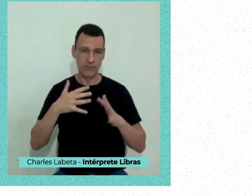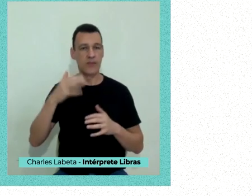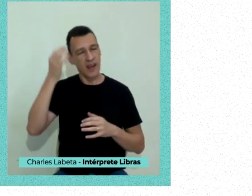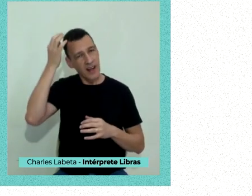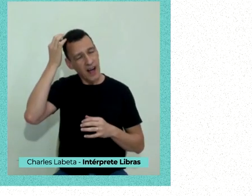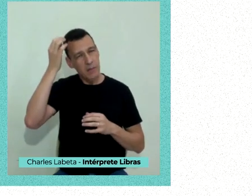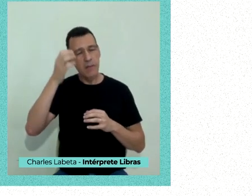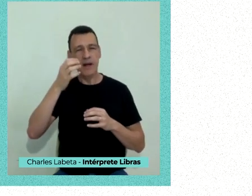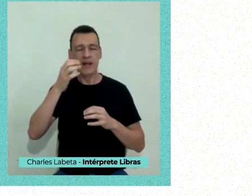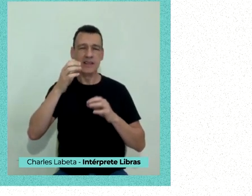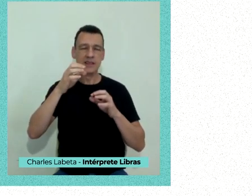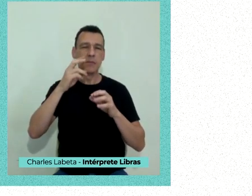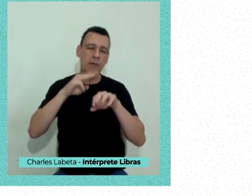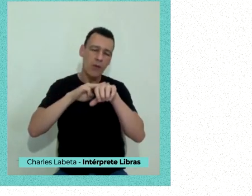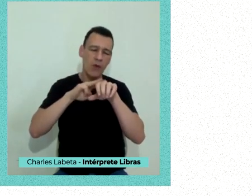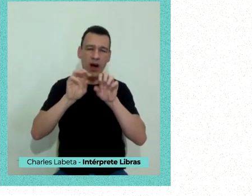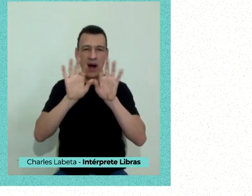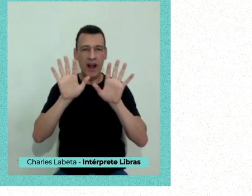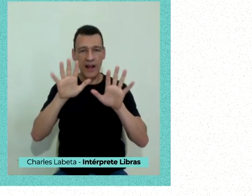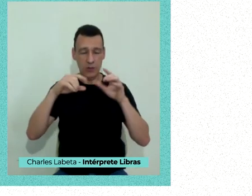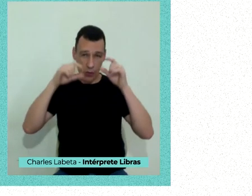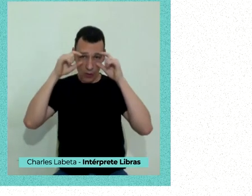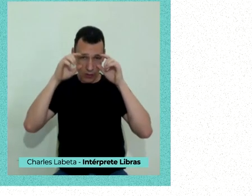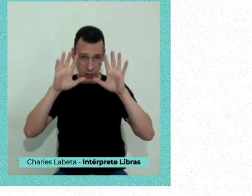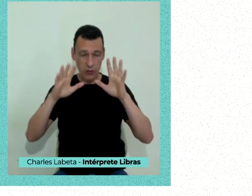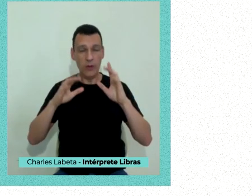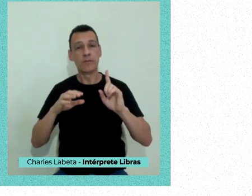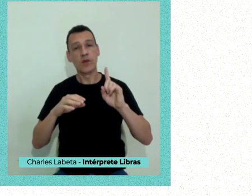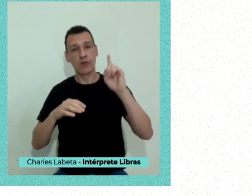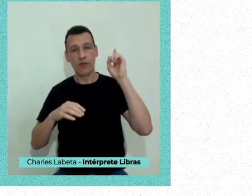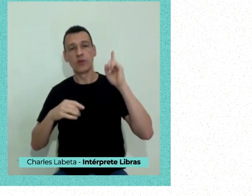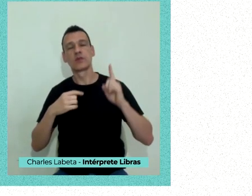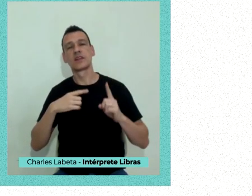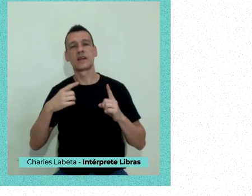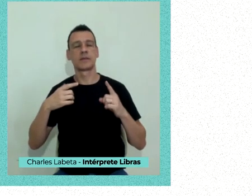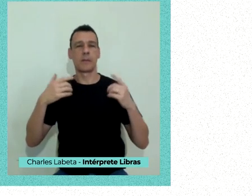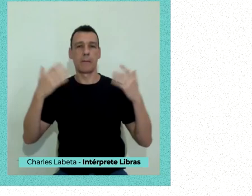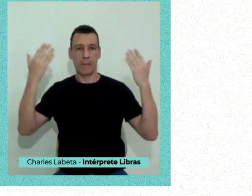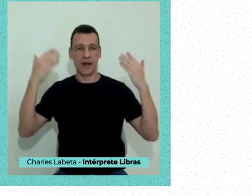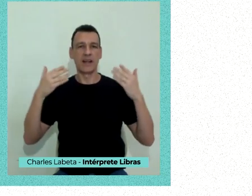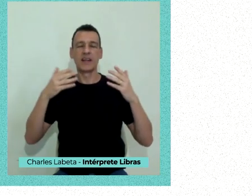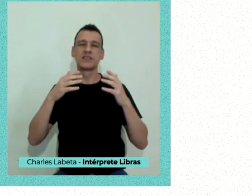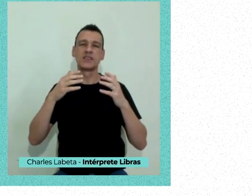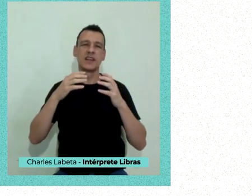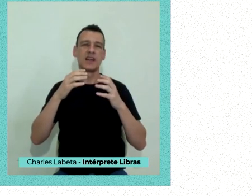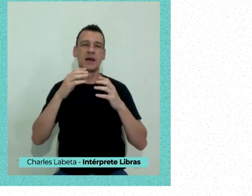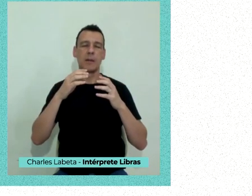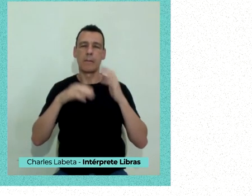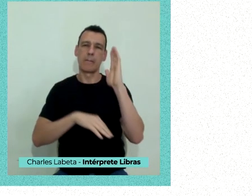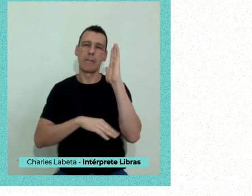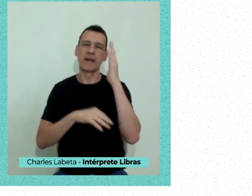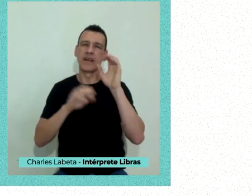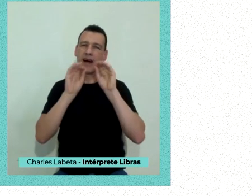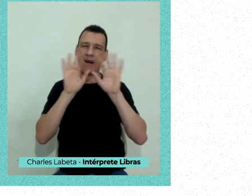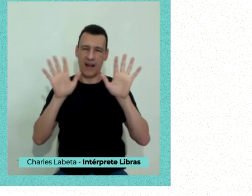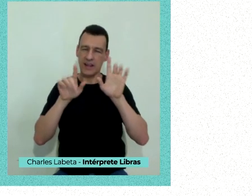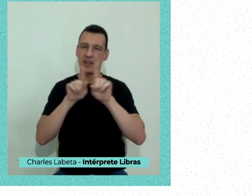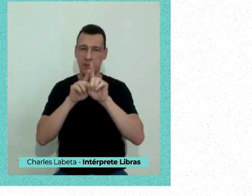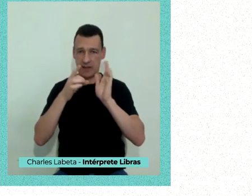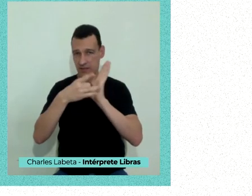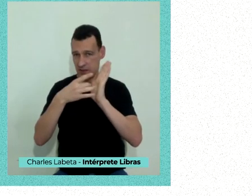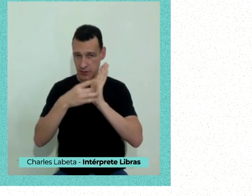de óculos. Ao meu fundo tem uma parede de madeira clara e vidro, e estou vestindo uma roupa